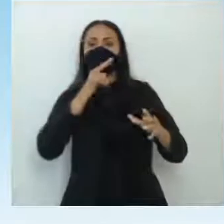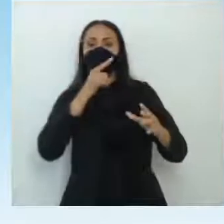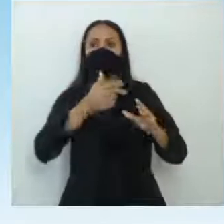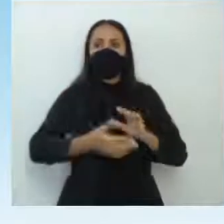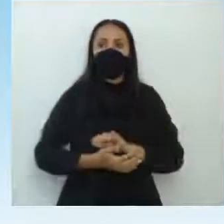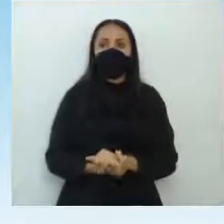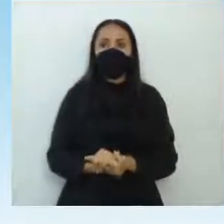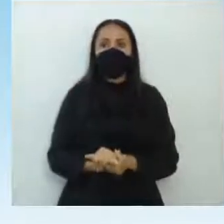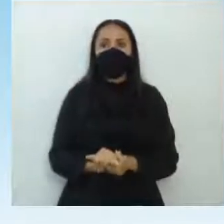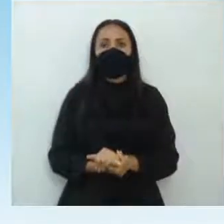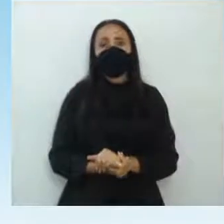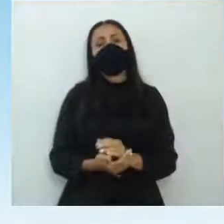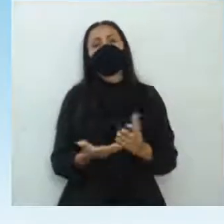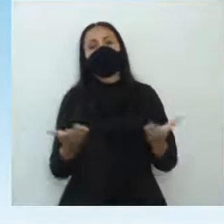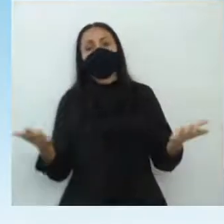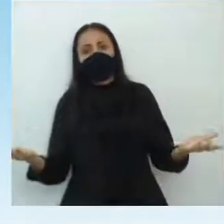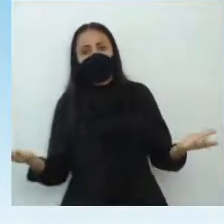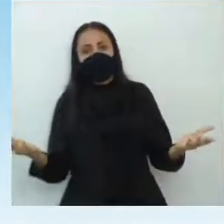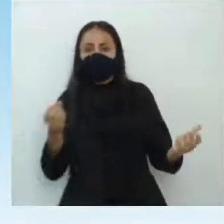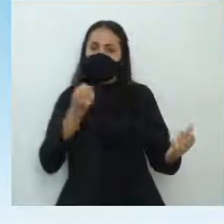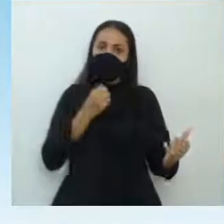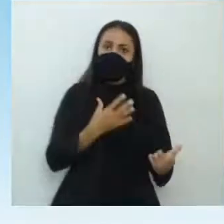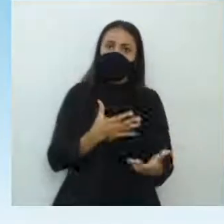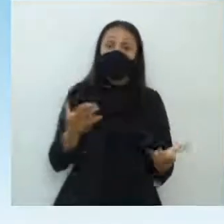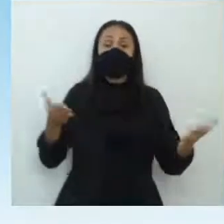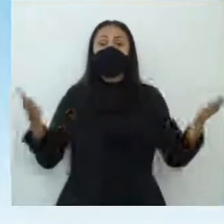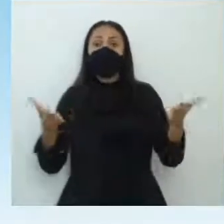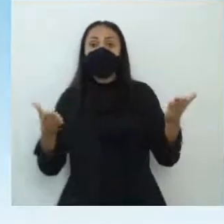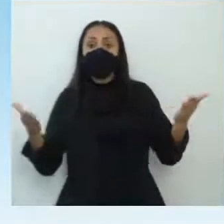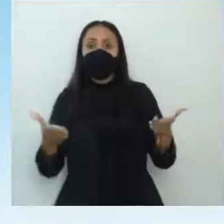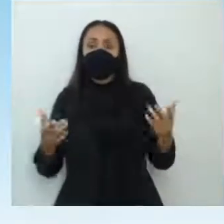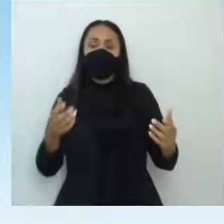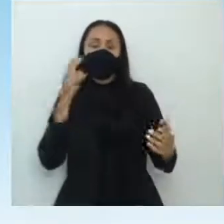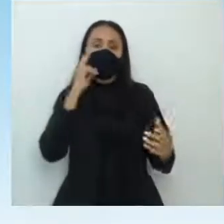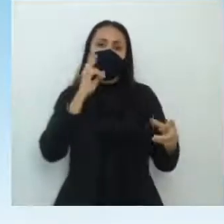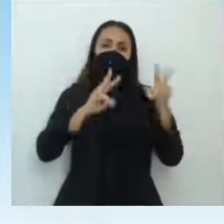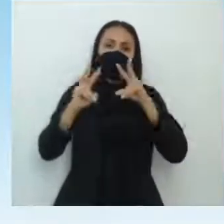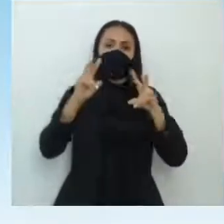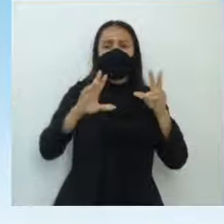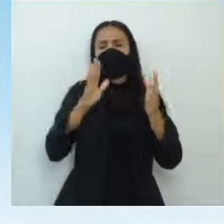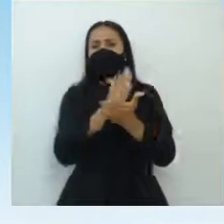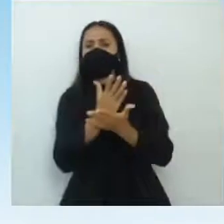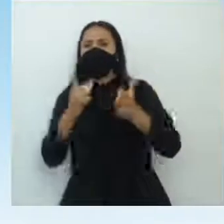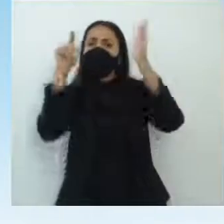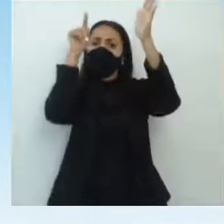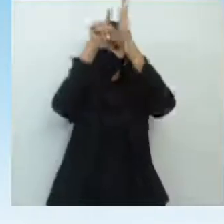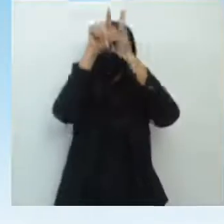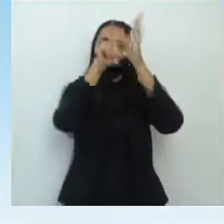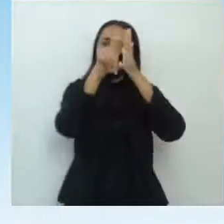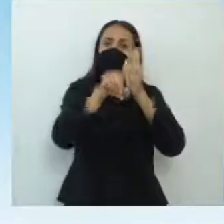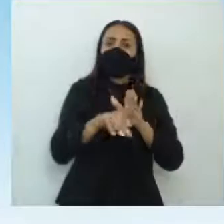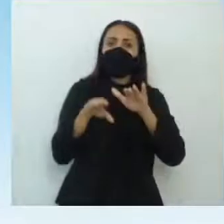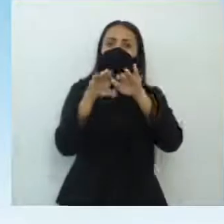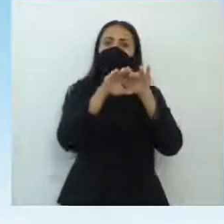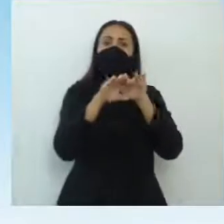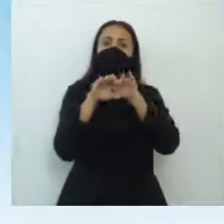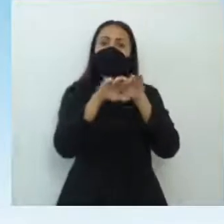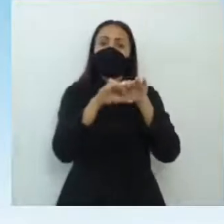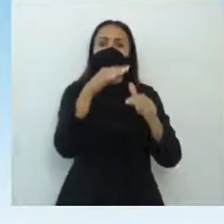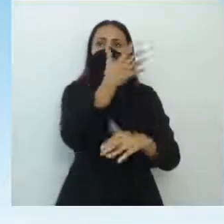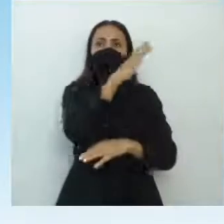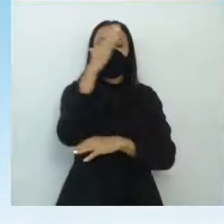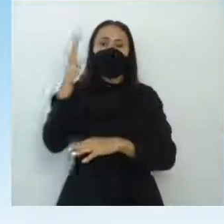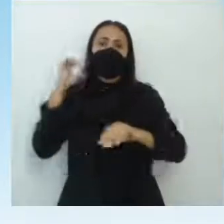água. Bom, galerinha, hoje a gente viu algumas questões sobre o equilíbrio ambiental e